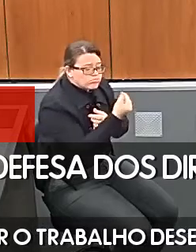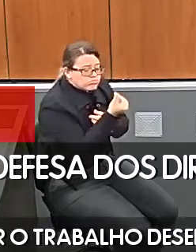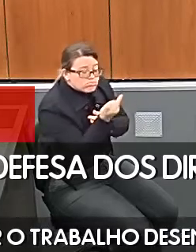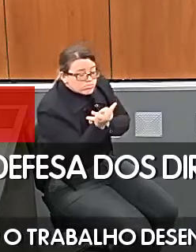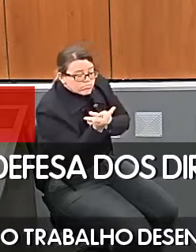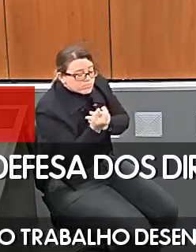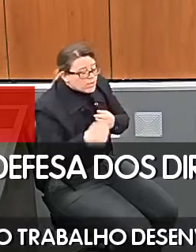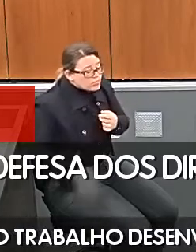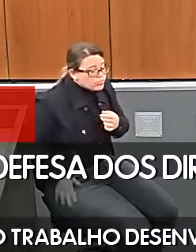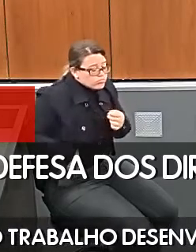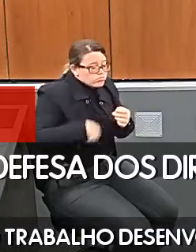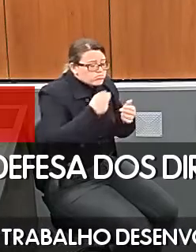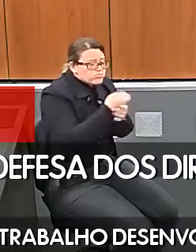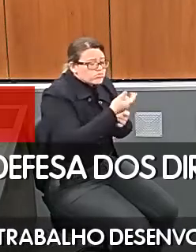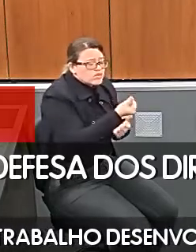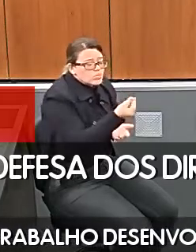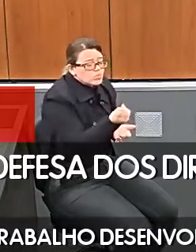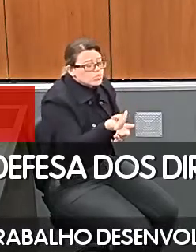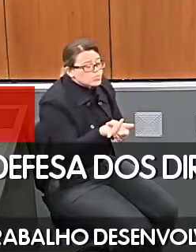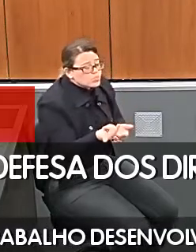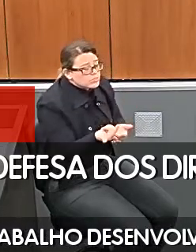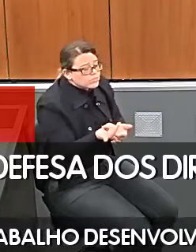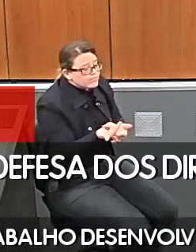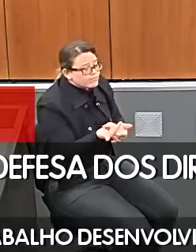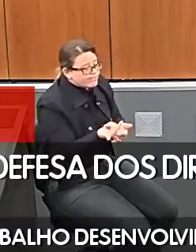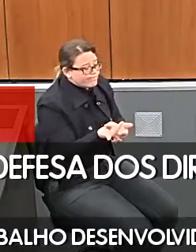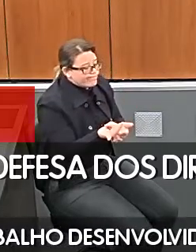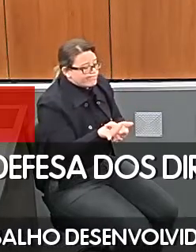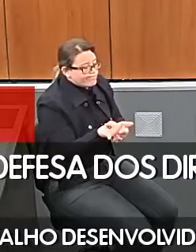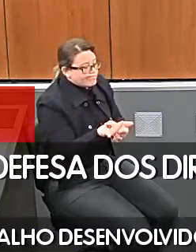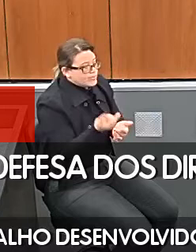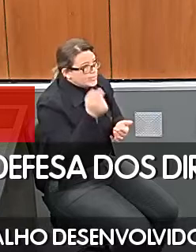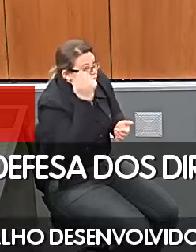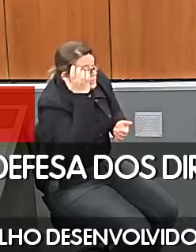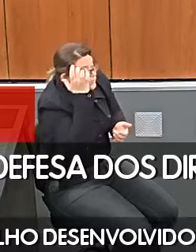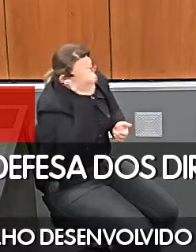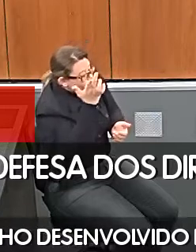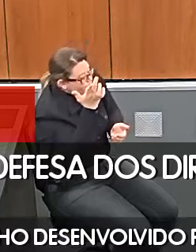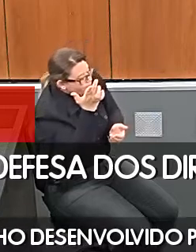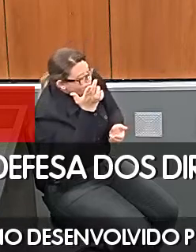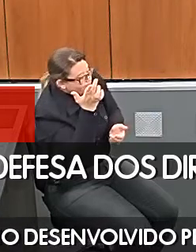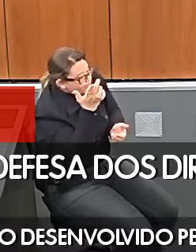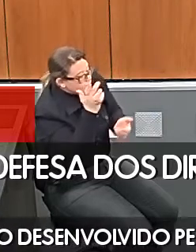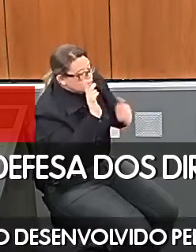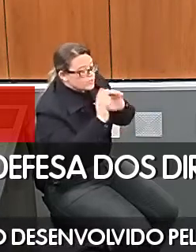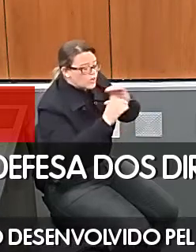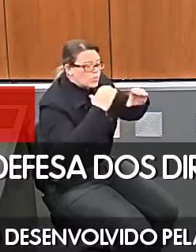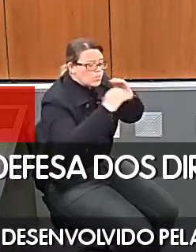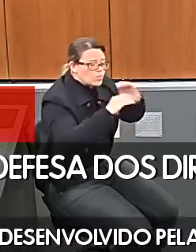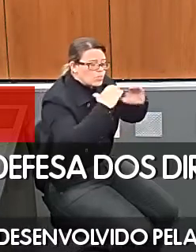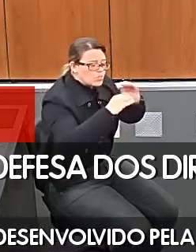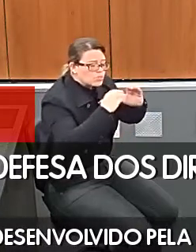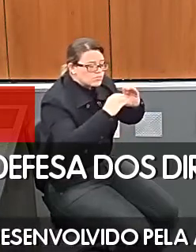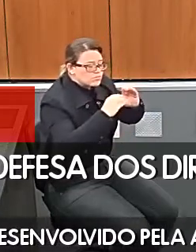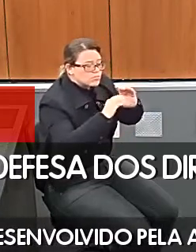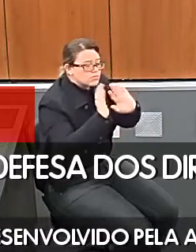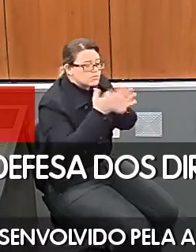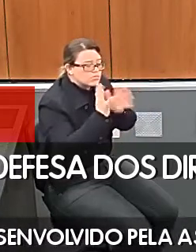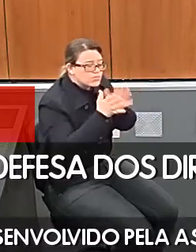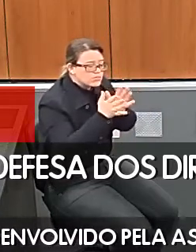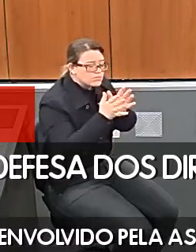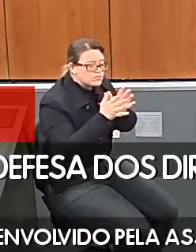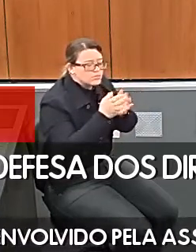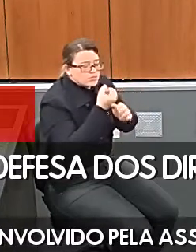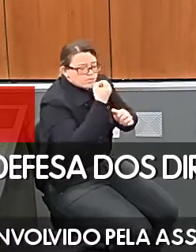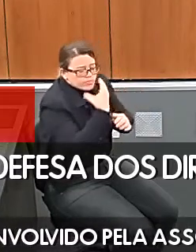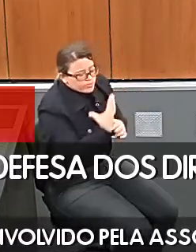têm que pagar. Então, se facilitar essa questão, eu acho que já vai abrir muitas portas. Mas já está nos trazendo